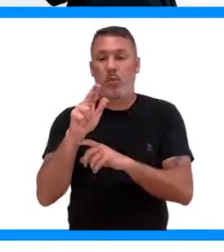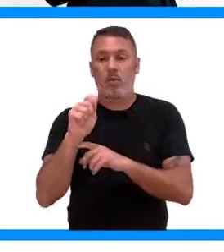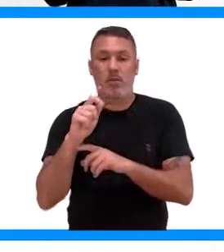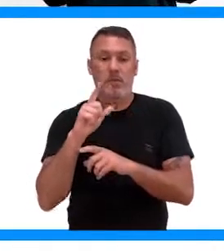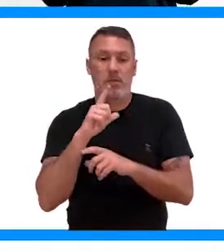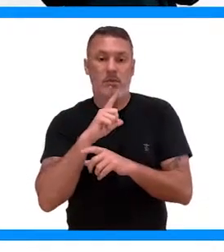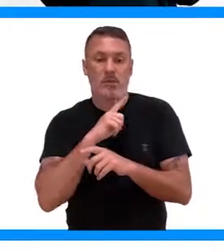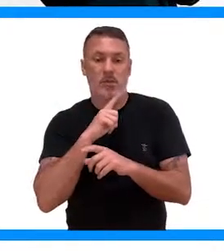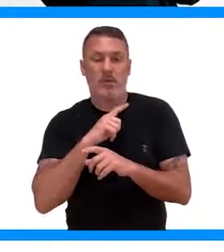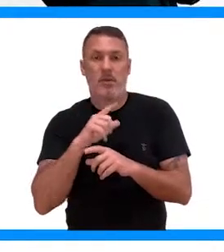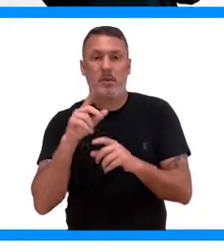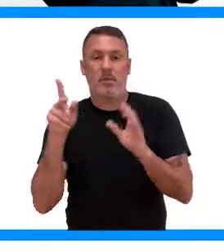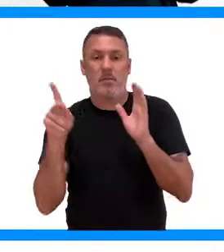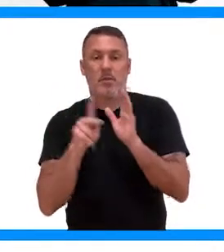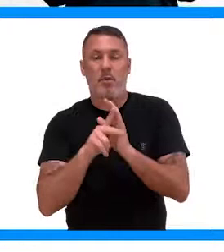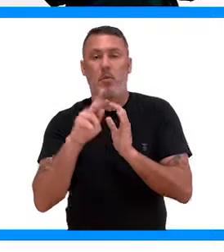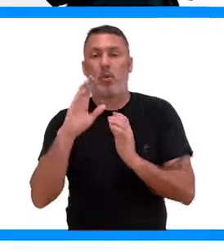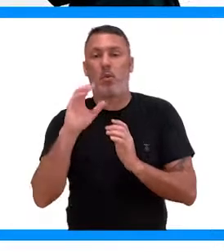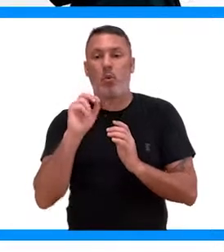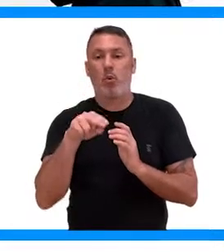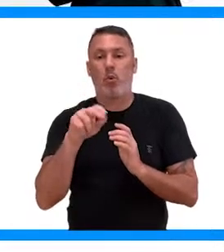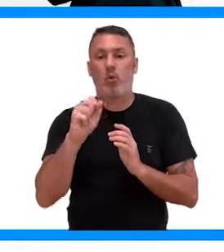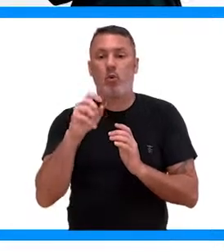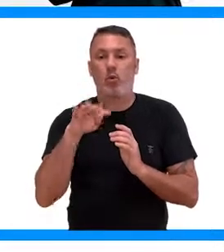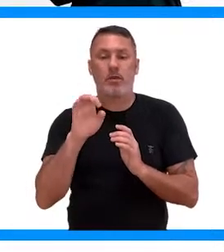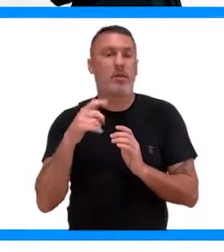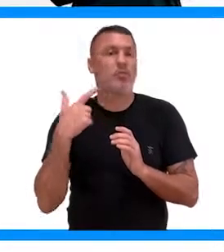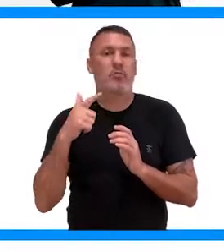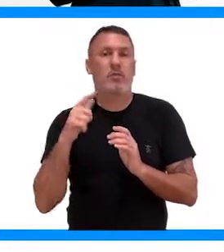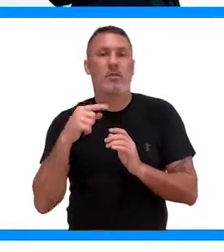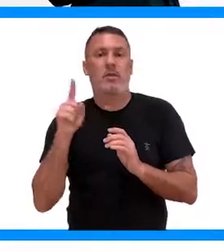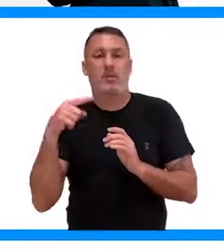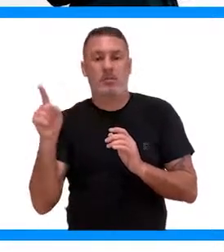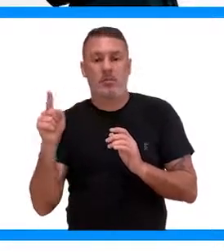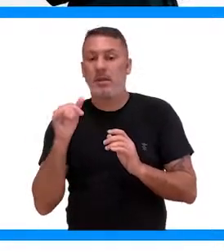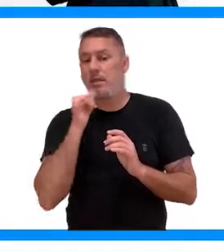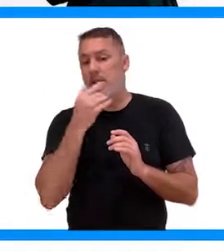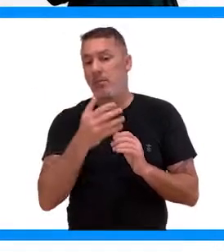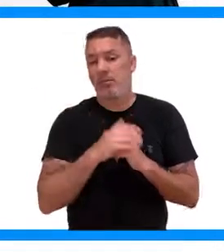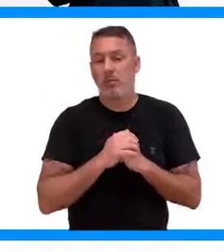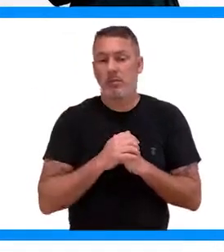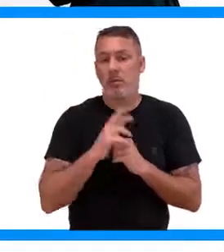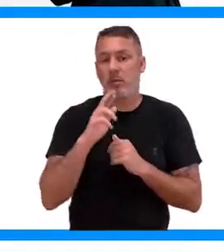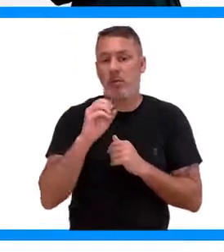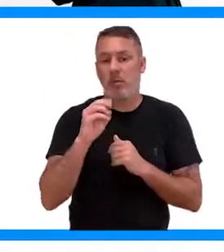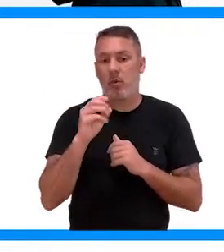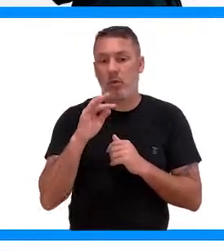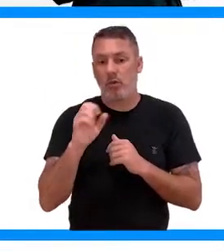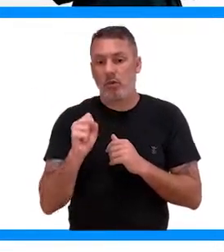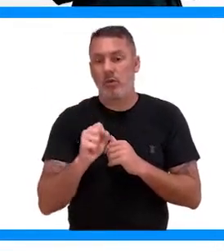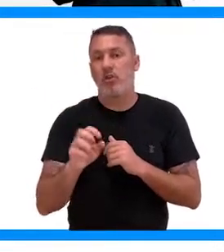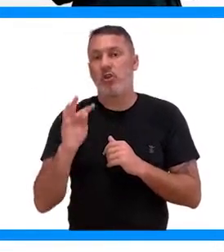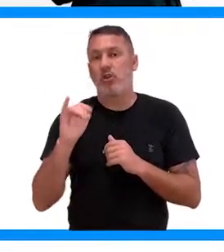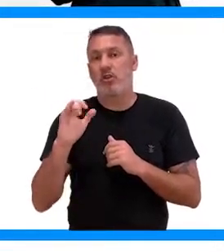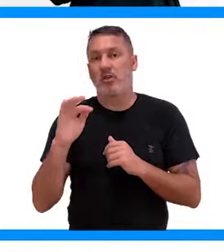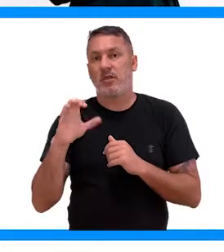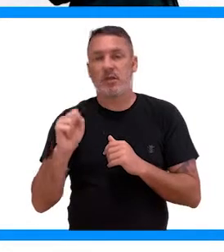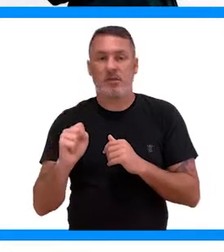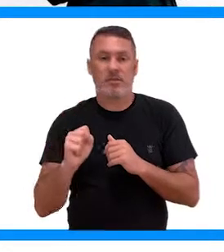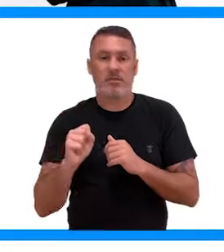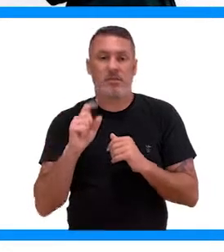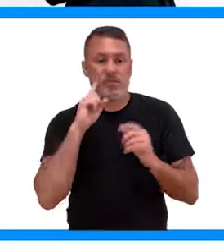aguda termina por um S precedida de uma consoante, ela não leva acento. Exemplos, robots